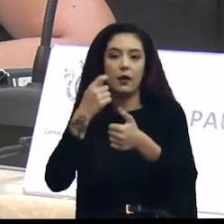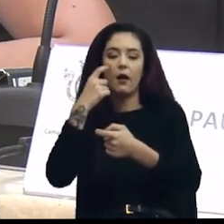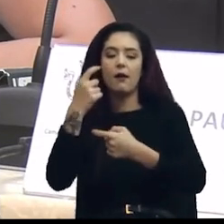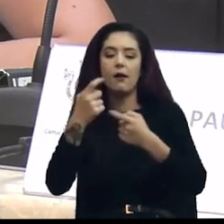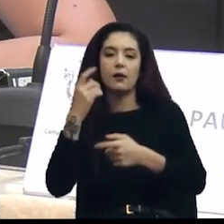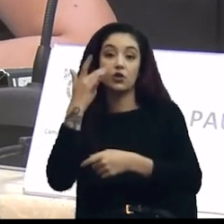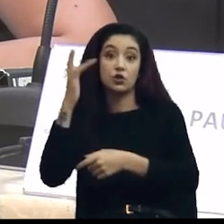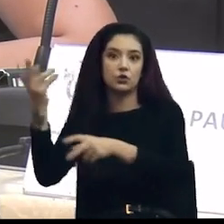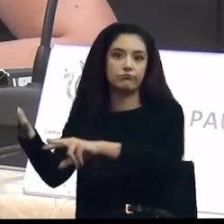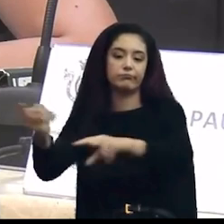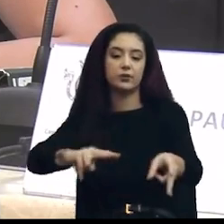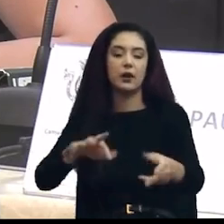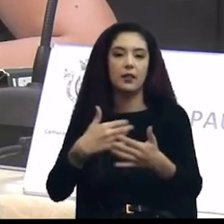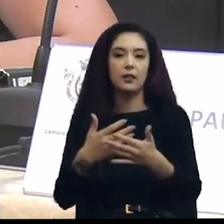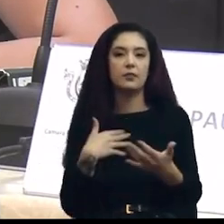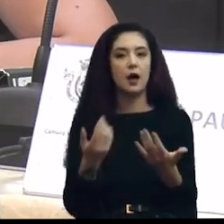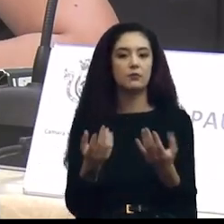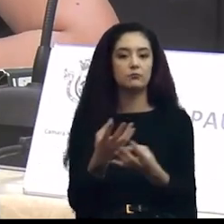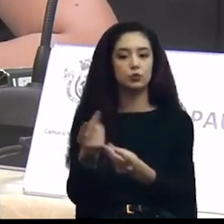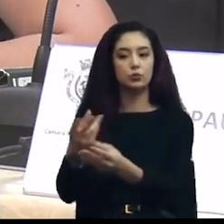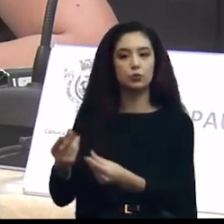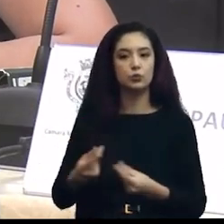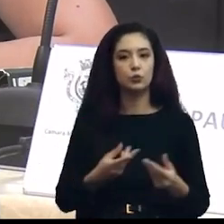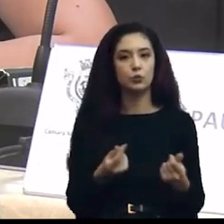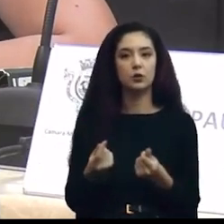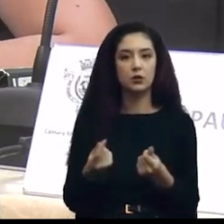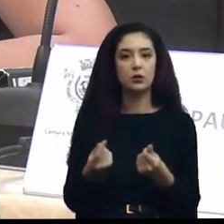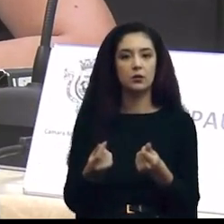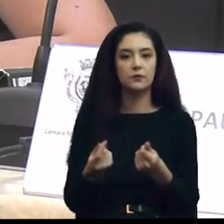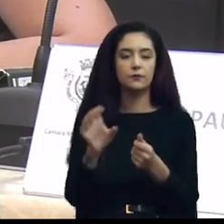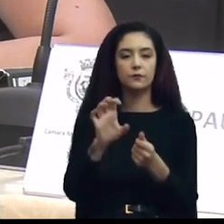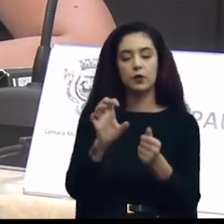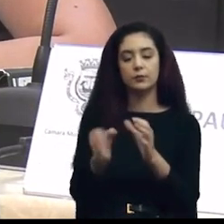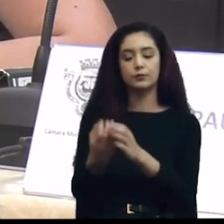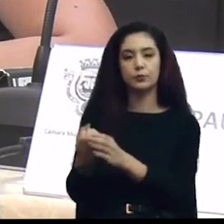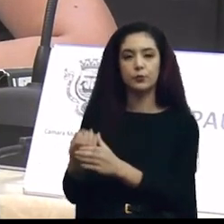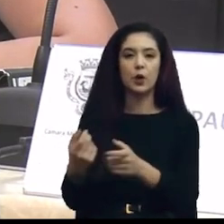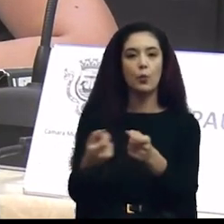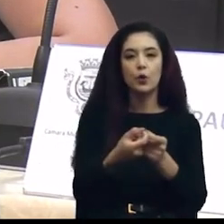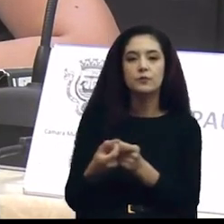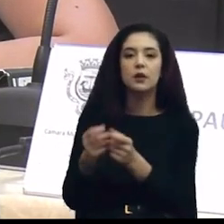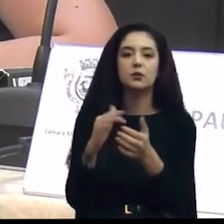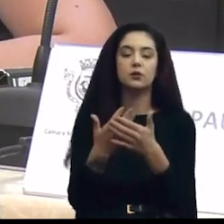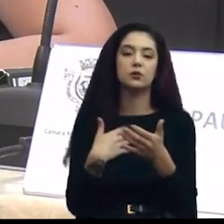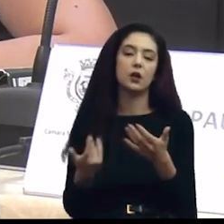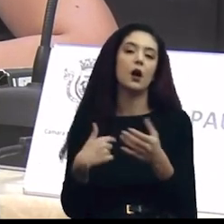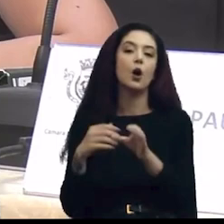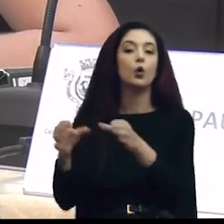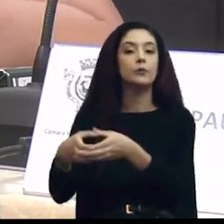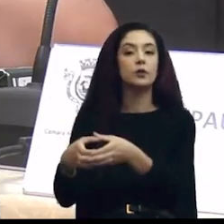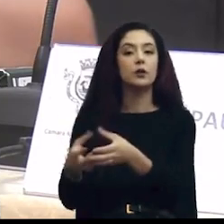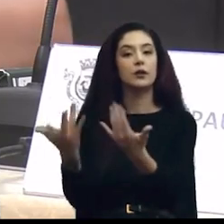têm um papel crucial na oferta de soluções que passam pela elaboração de estratégias de proximidade que lhes permitam que sejam